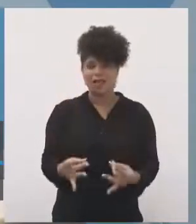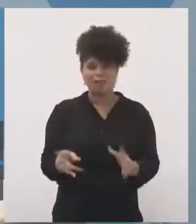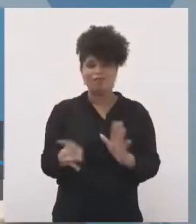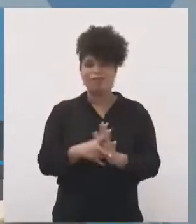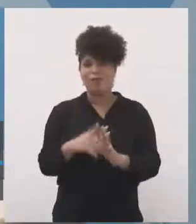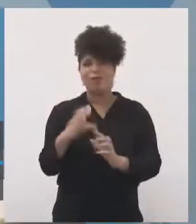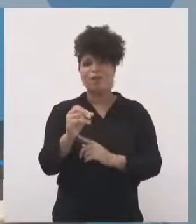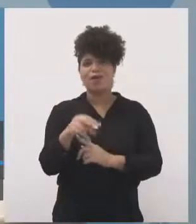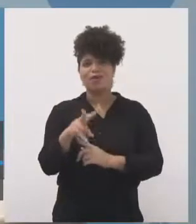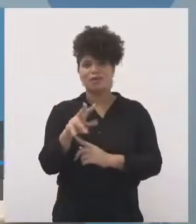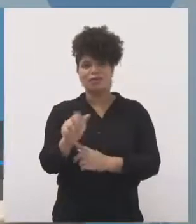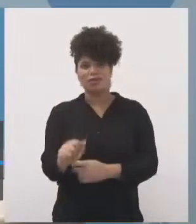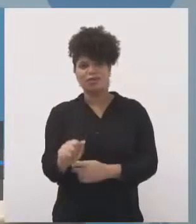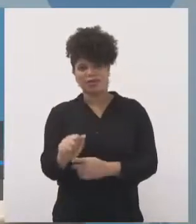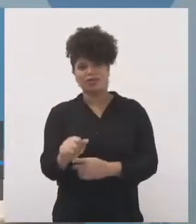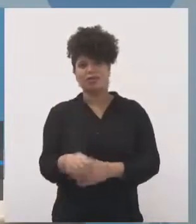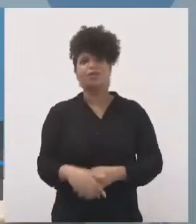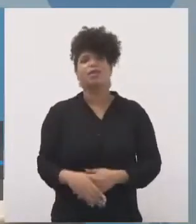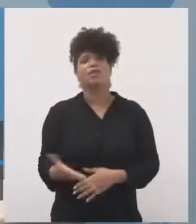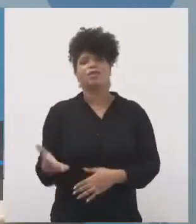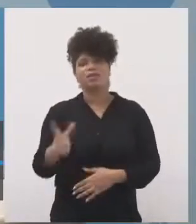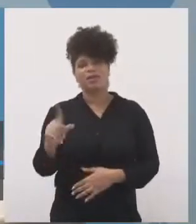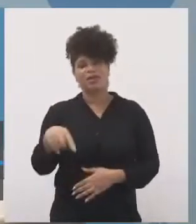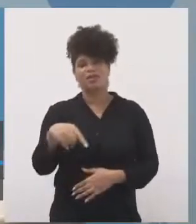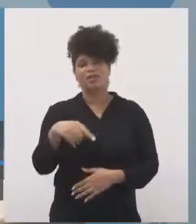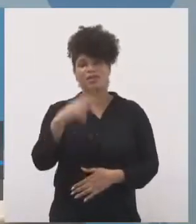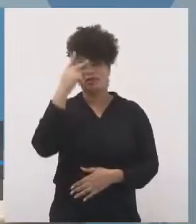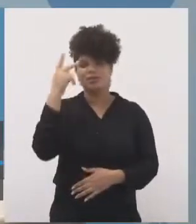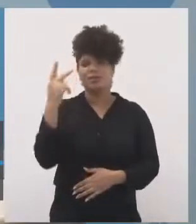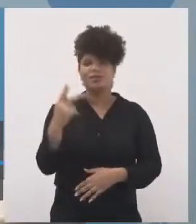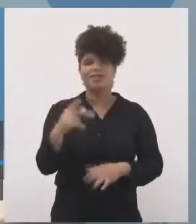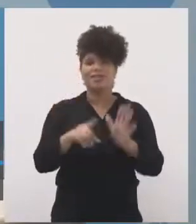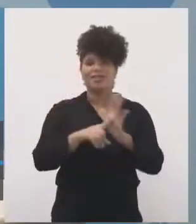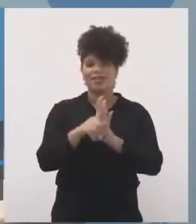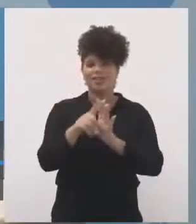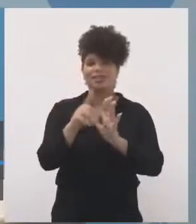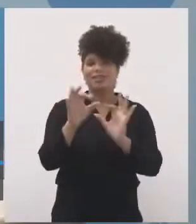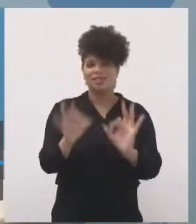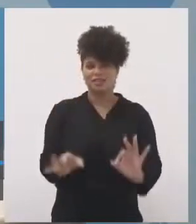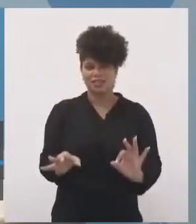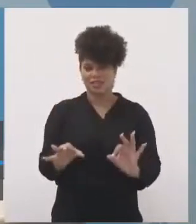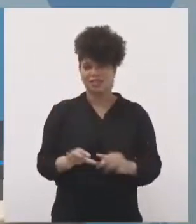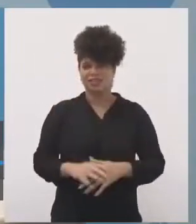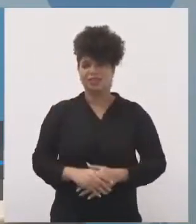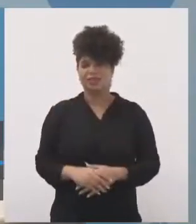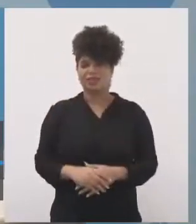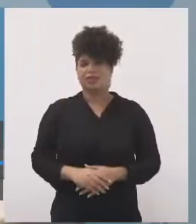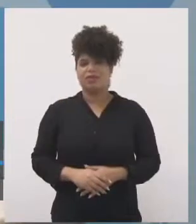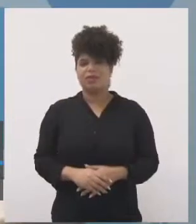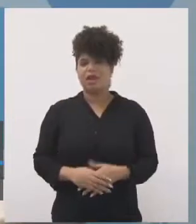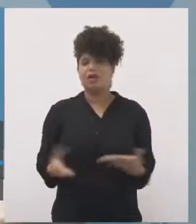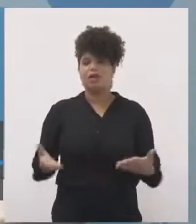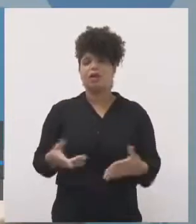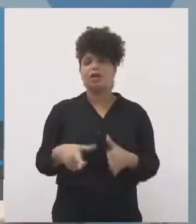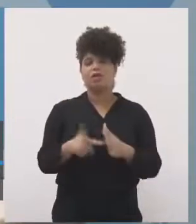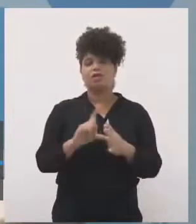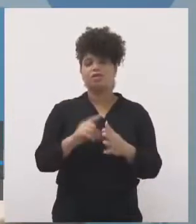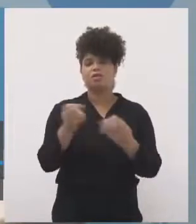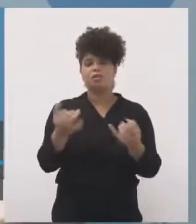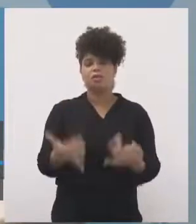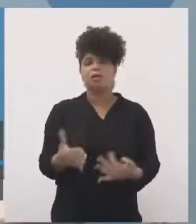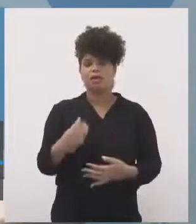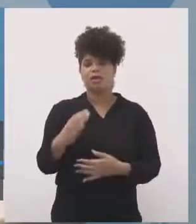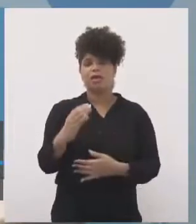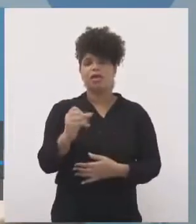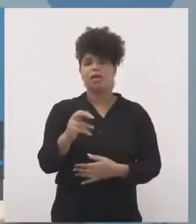Então a gente está com a pessoa certa no momento certo para a gente trabalhar, tá? Então, antes de eu passar a palavra para a Carla, já vou dizer para vocês que